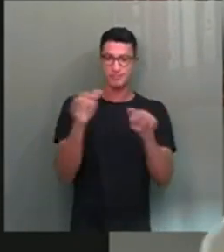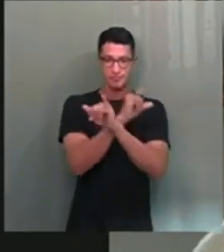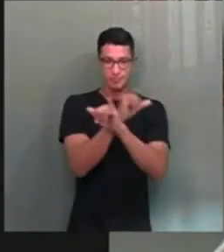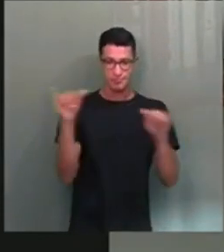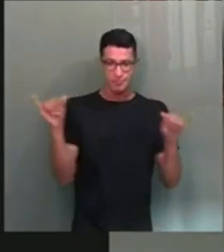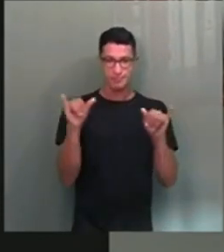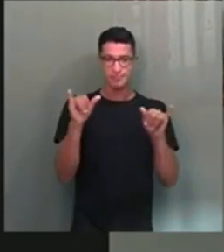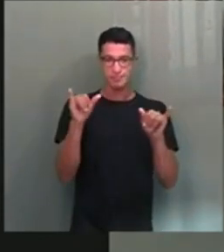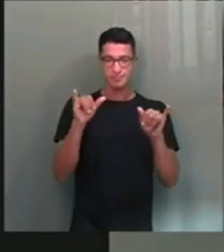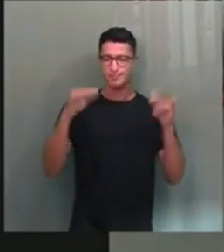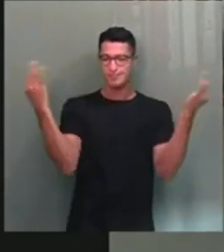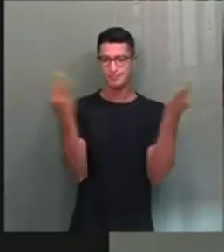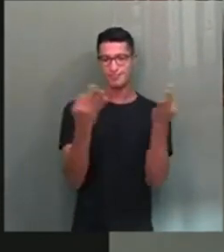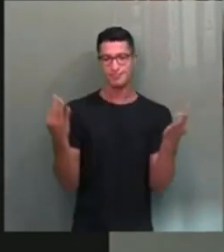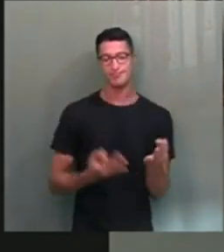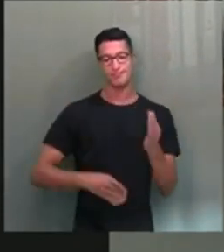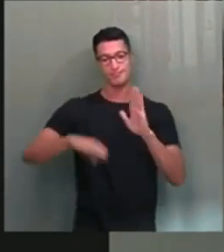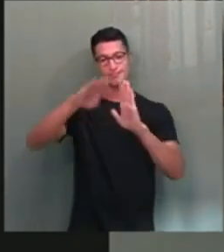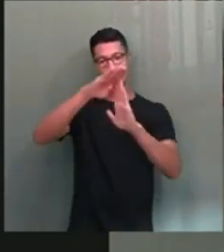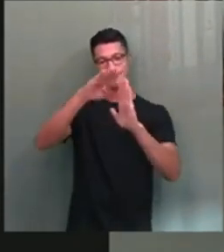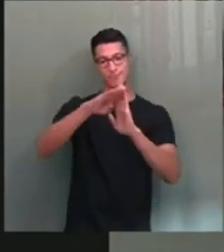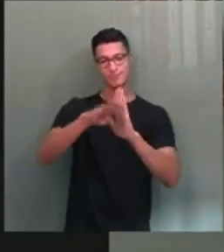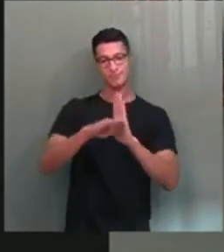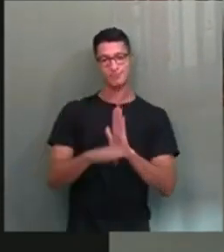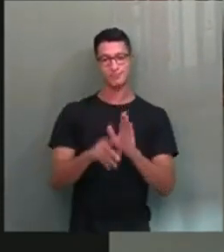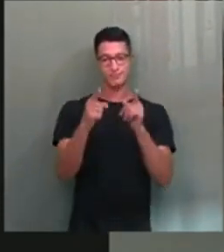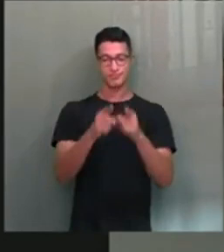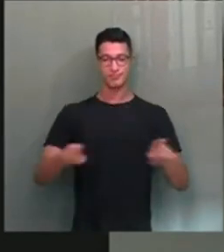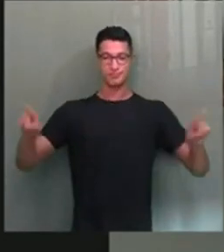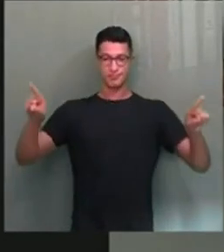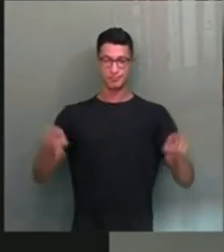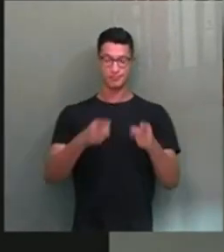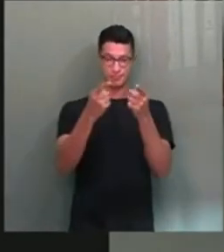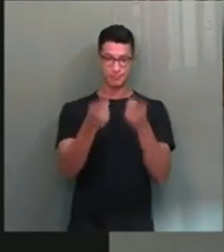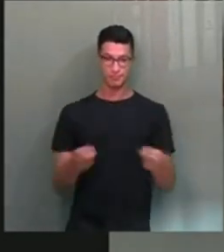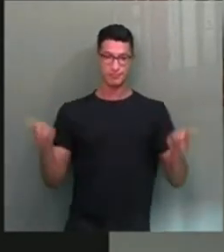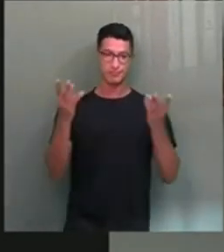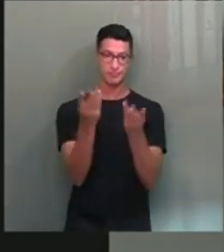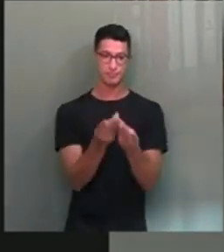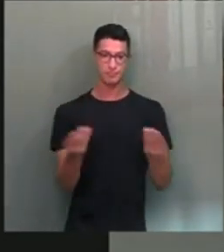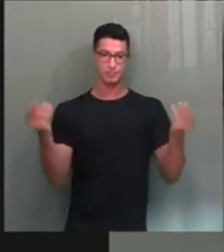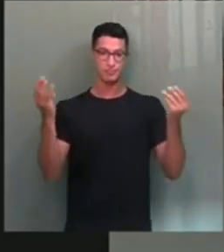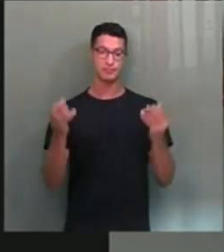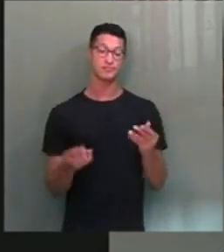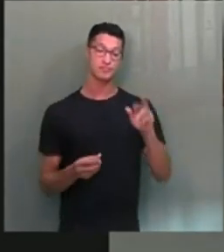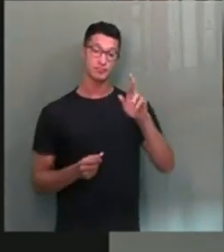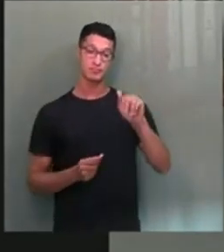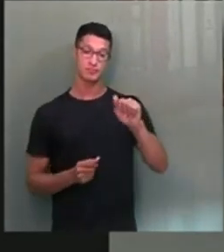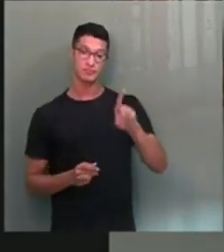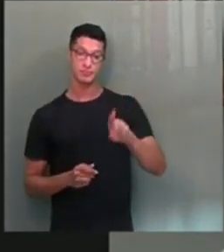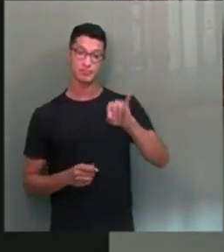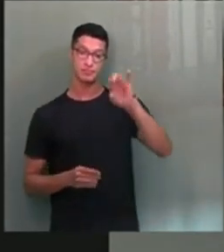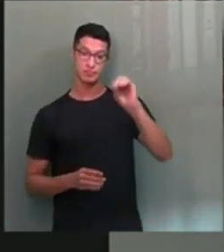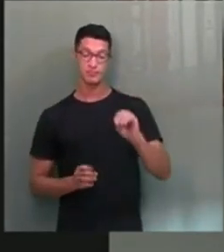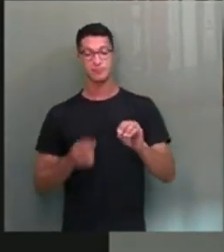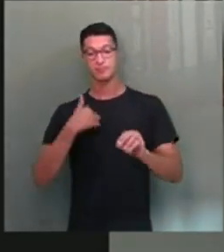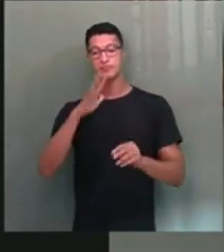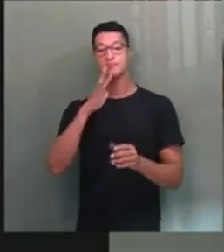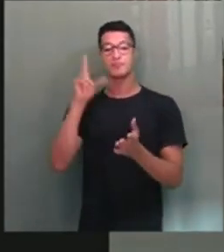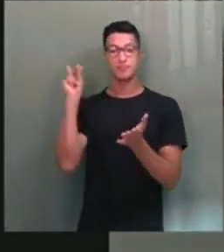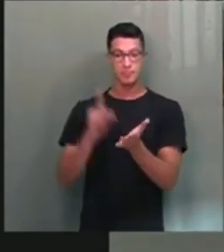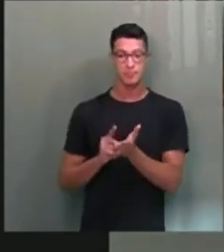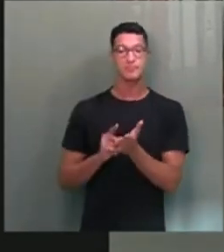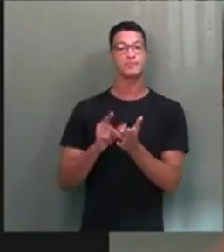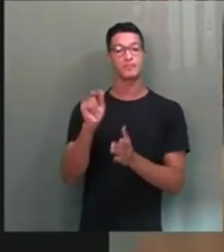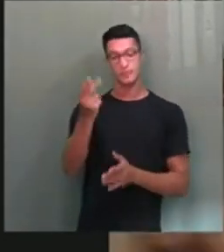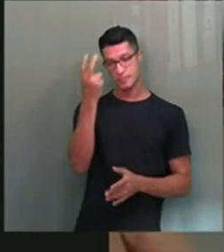da excelente programação musical diária, música de qualidade. A Rádio Senado reconhece que a